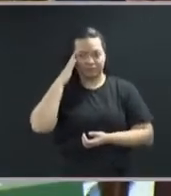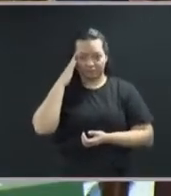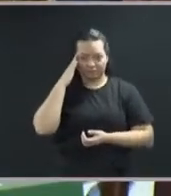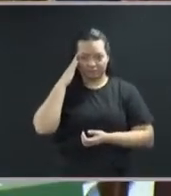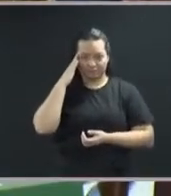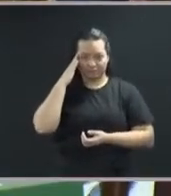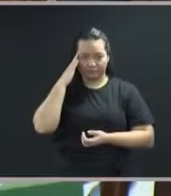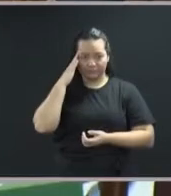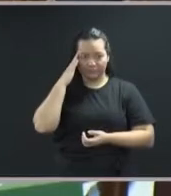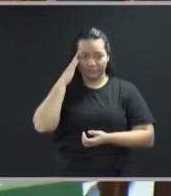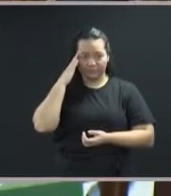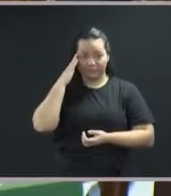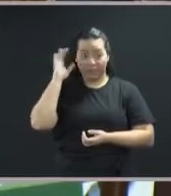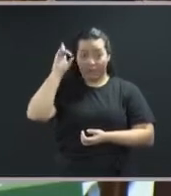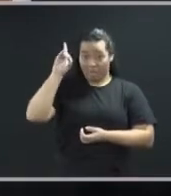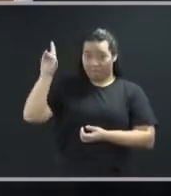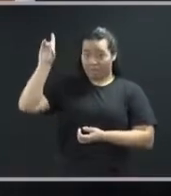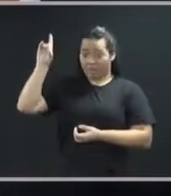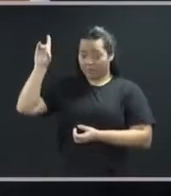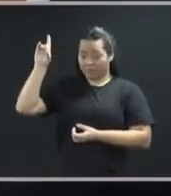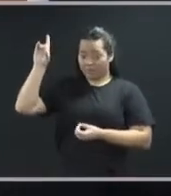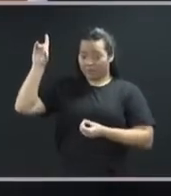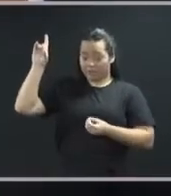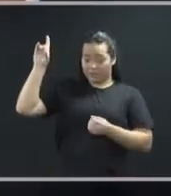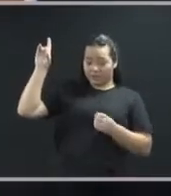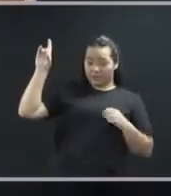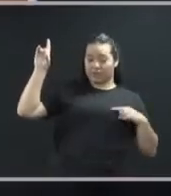Deus quer nos usar.